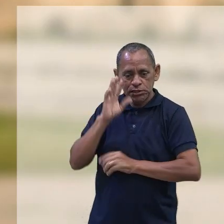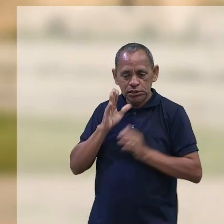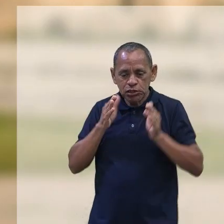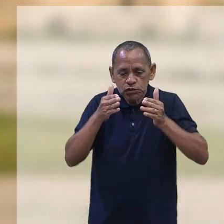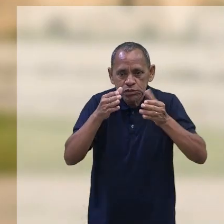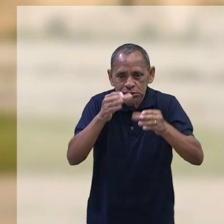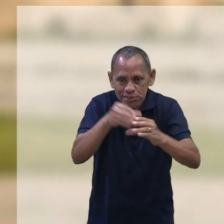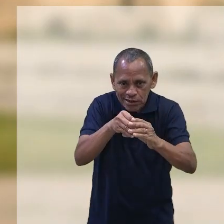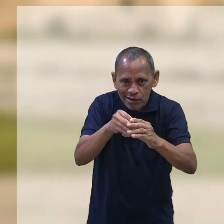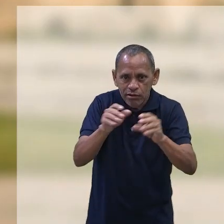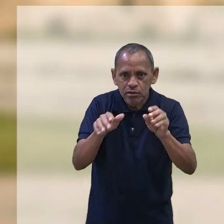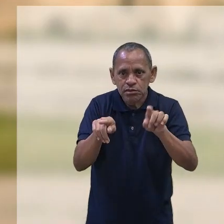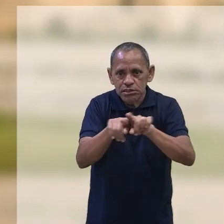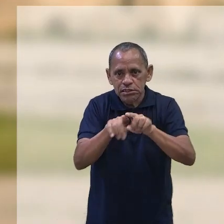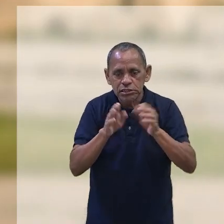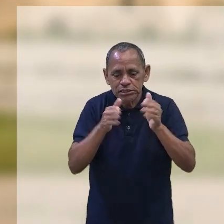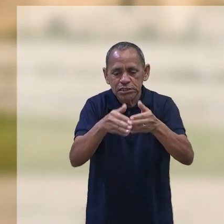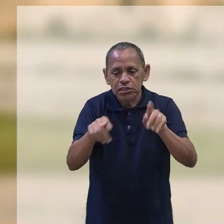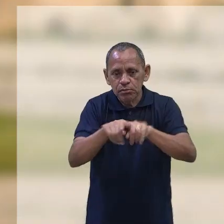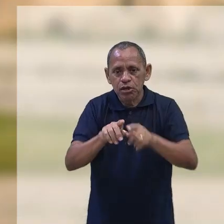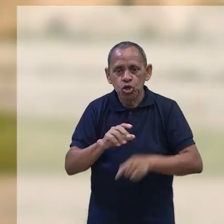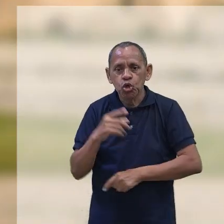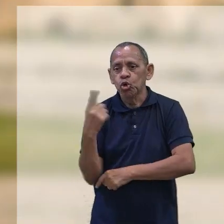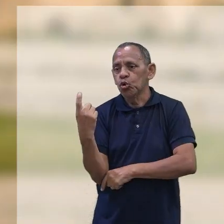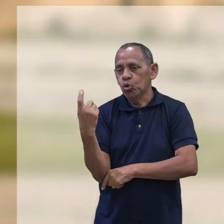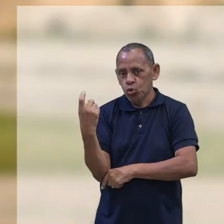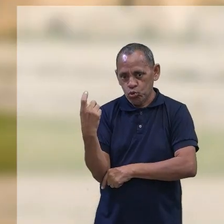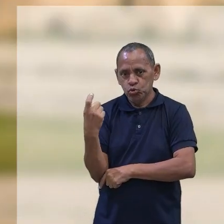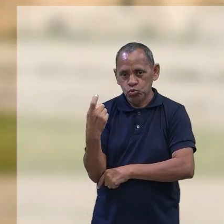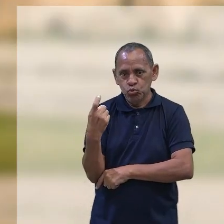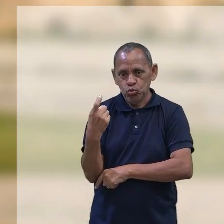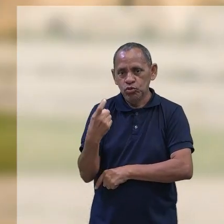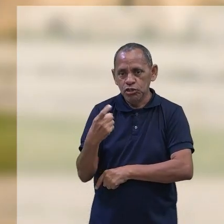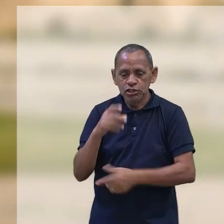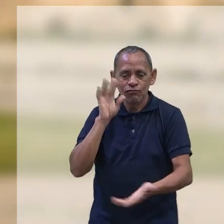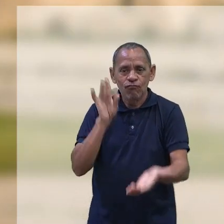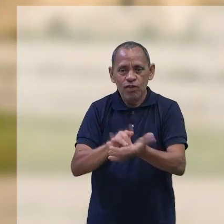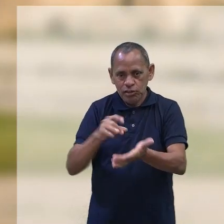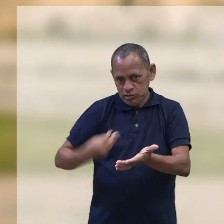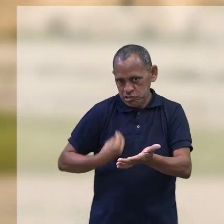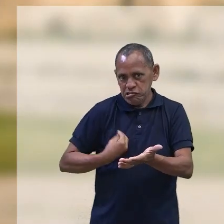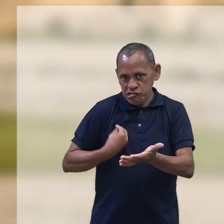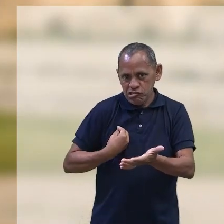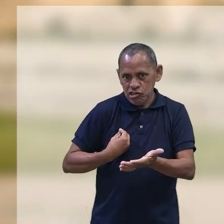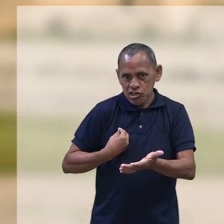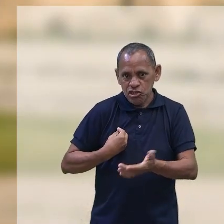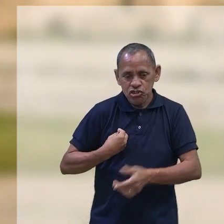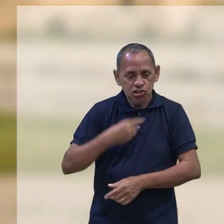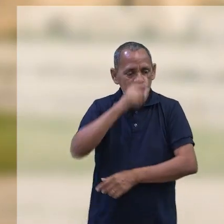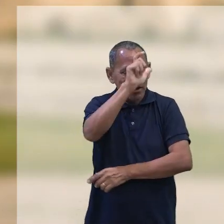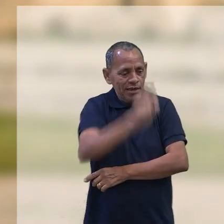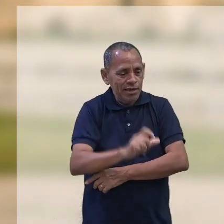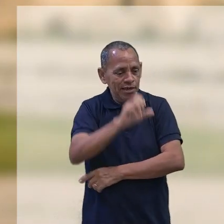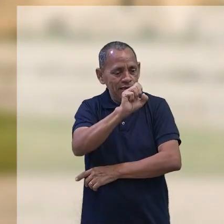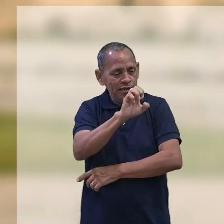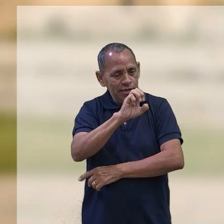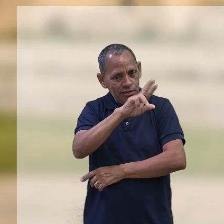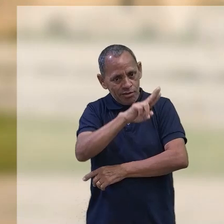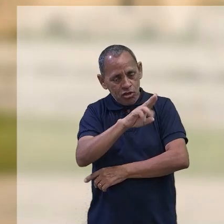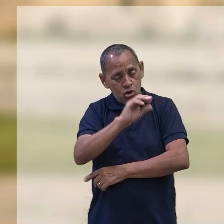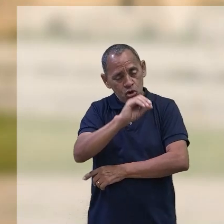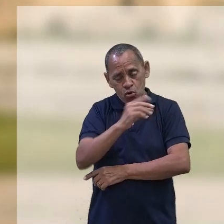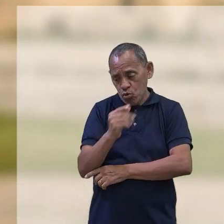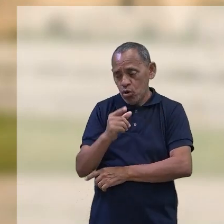que verdadeiramente existe é o ser. E o não ser, ou a ideia de nada, ele não pode